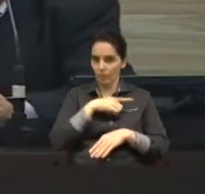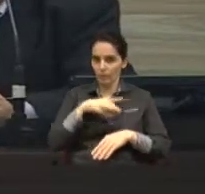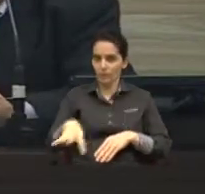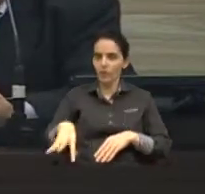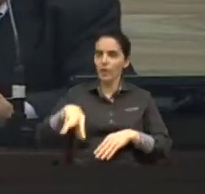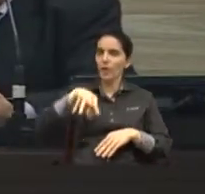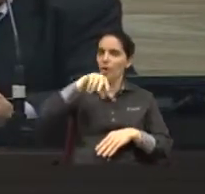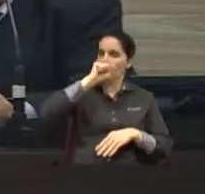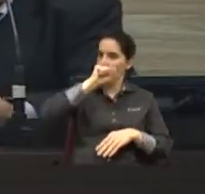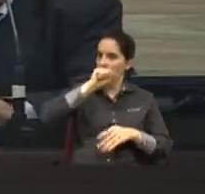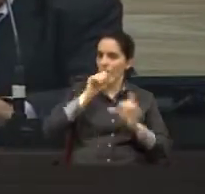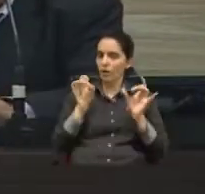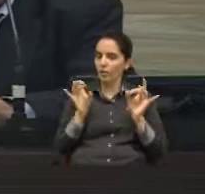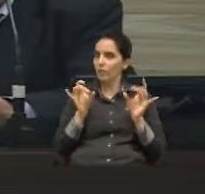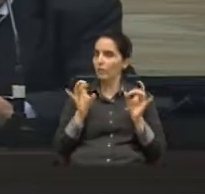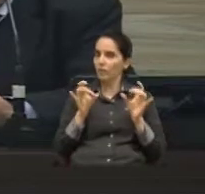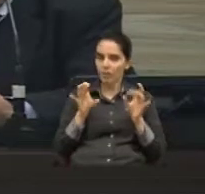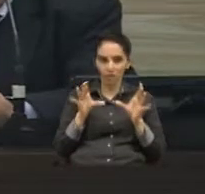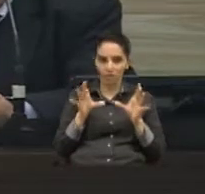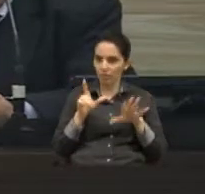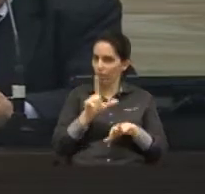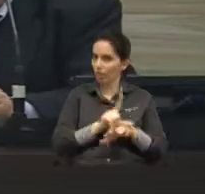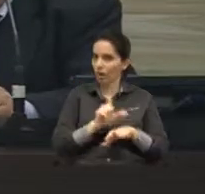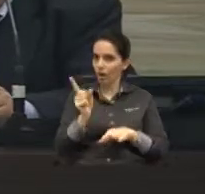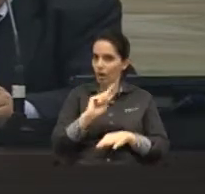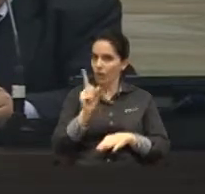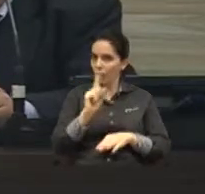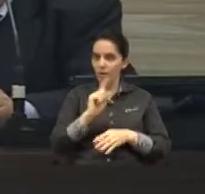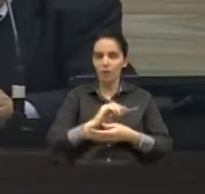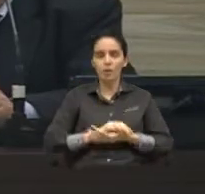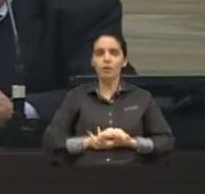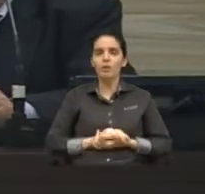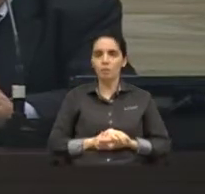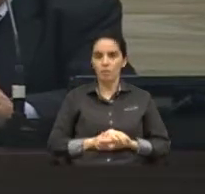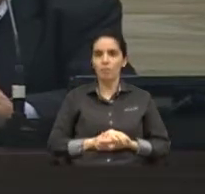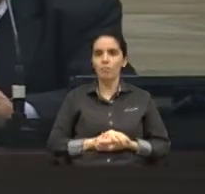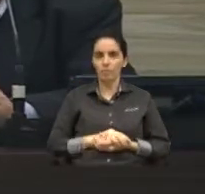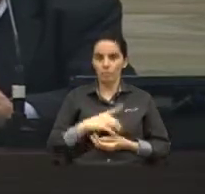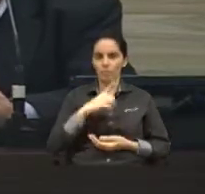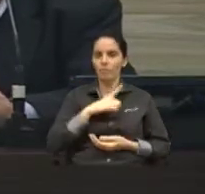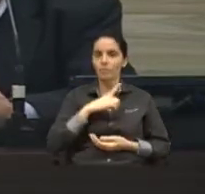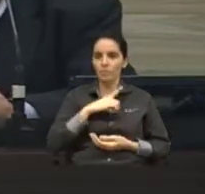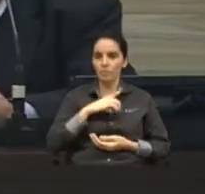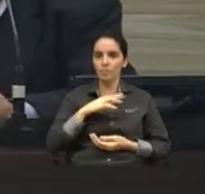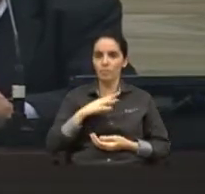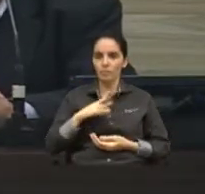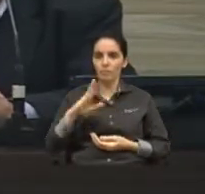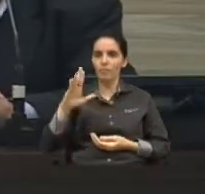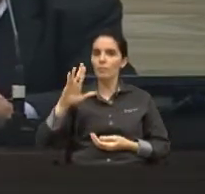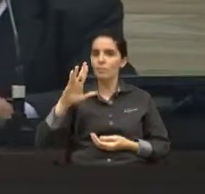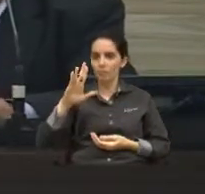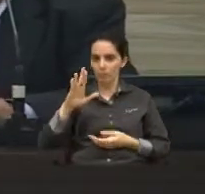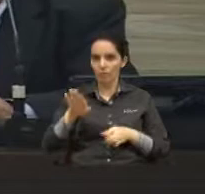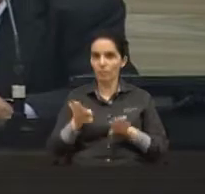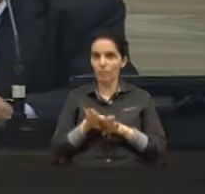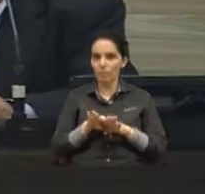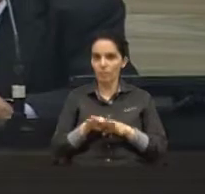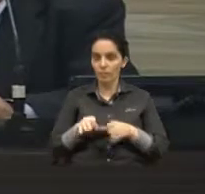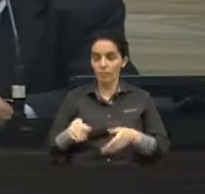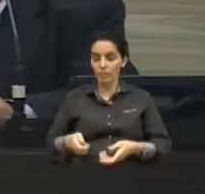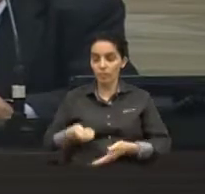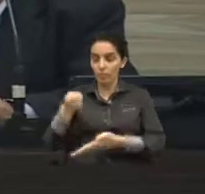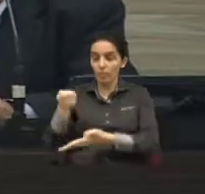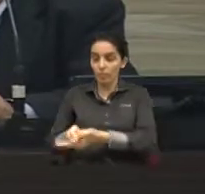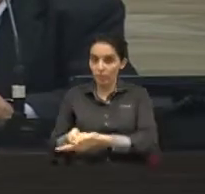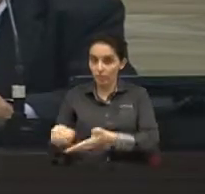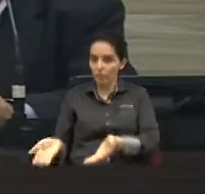que é vendido licitamente, que aí no caso, e agora com a lei, você para comprar o aparelho, você tem